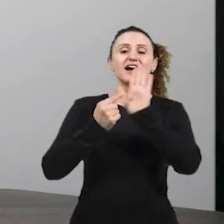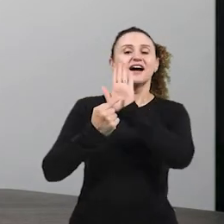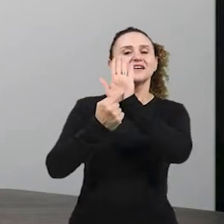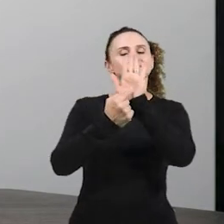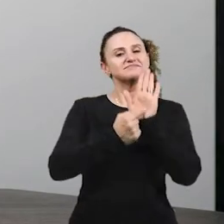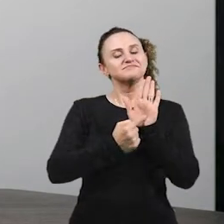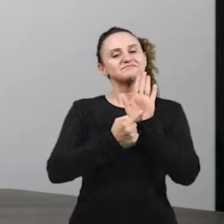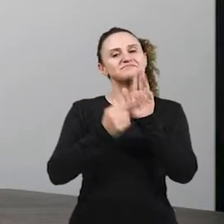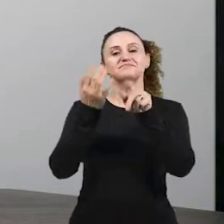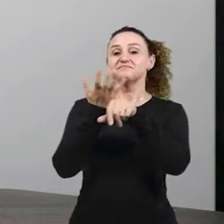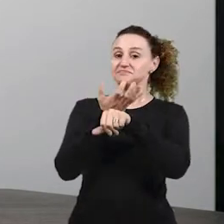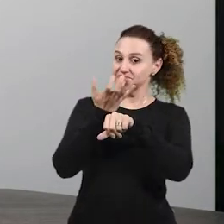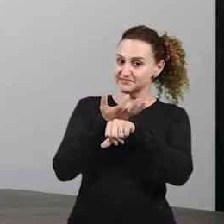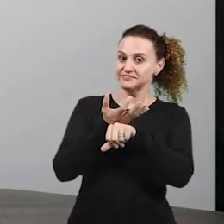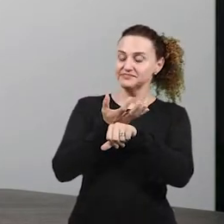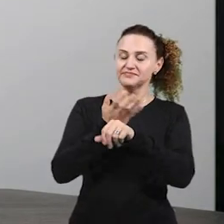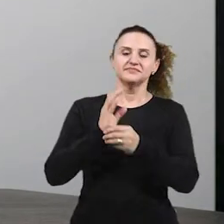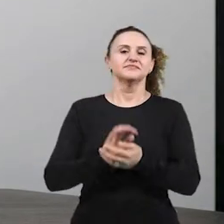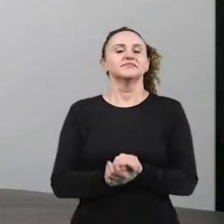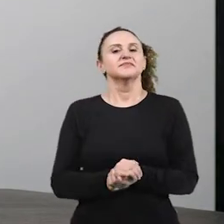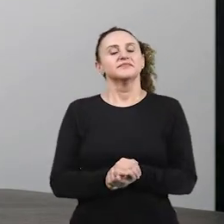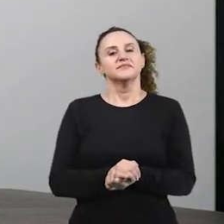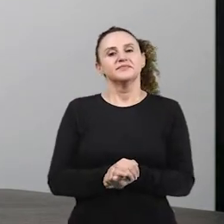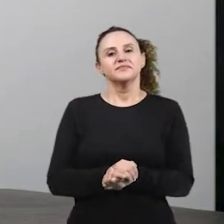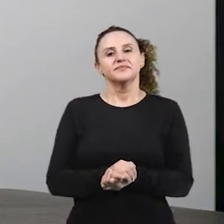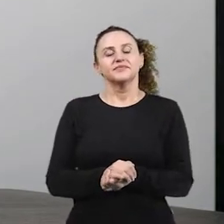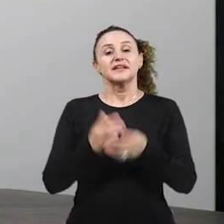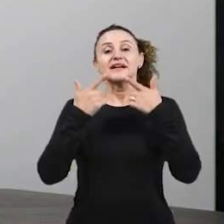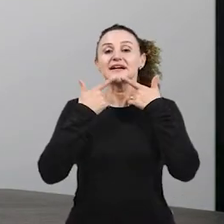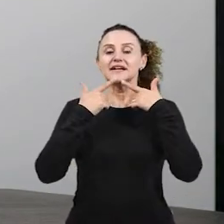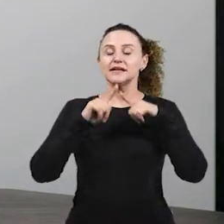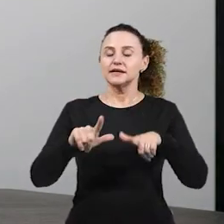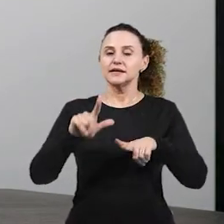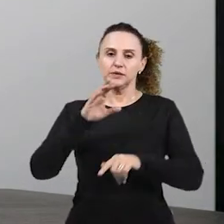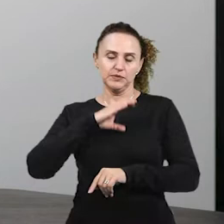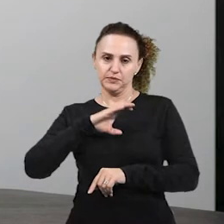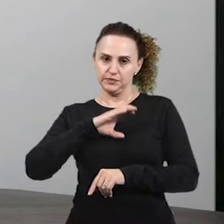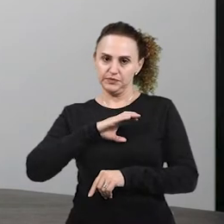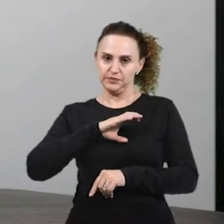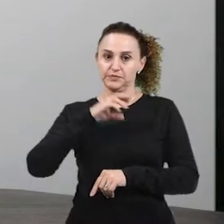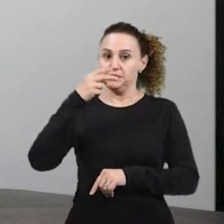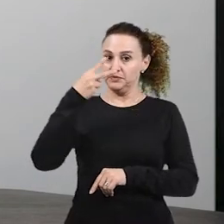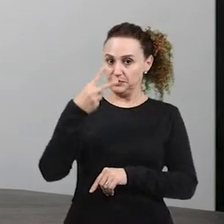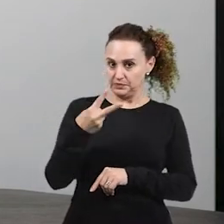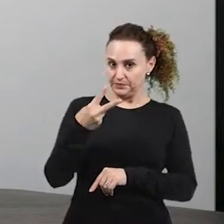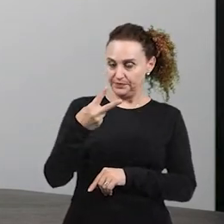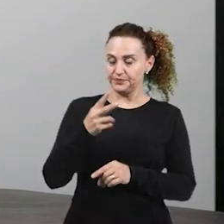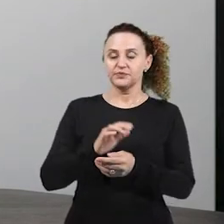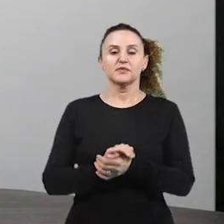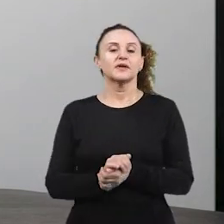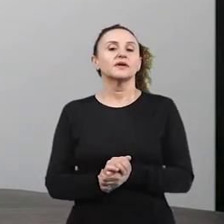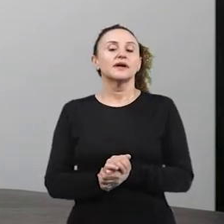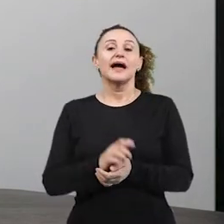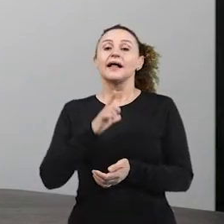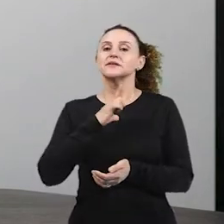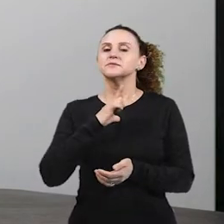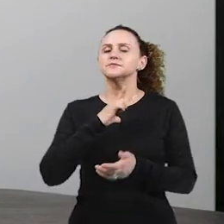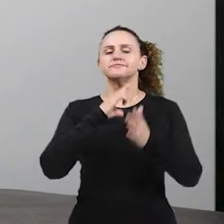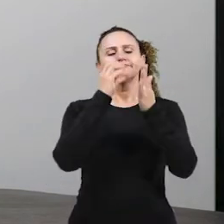apresentar para vocês a disciplina língua portuguesa dois tem como